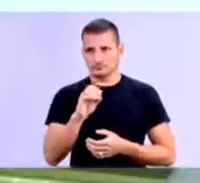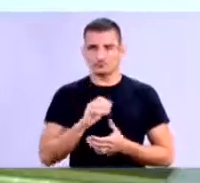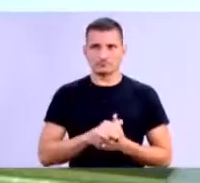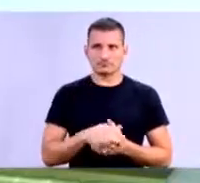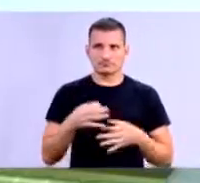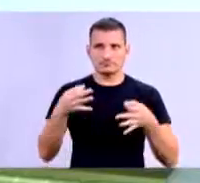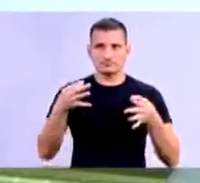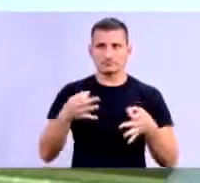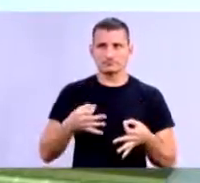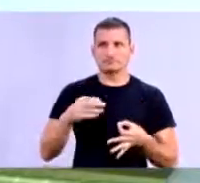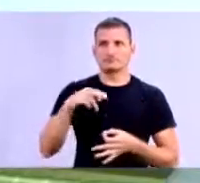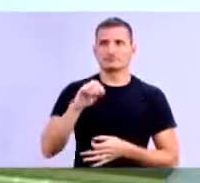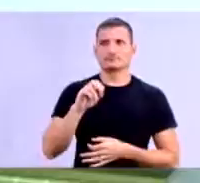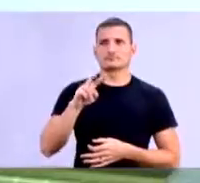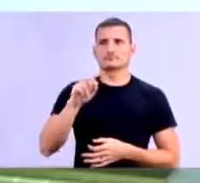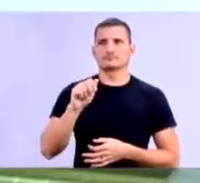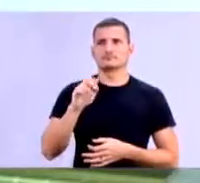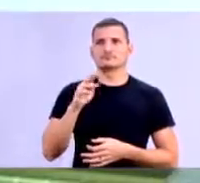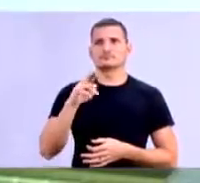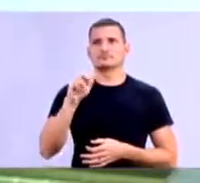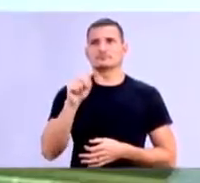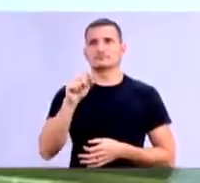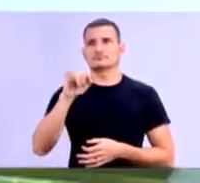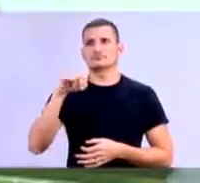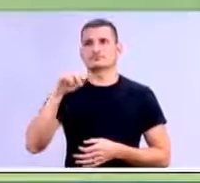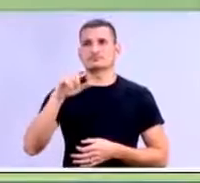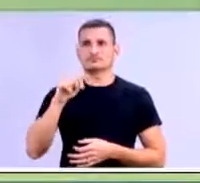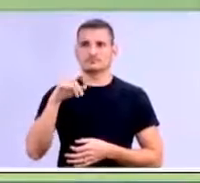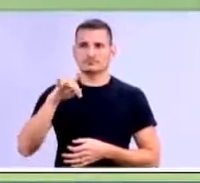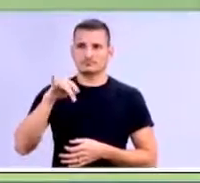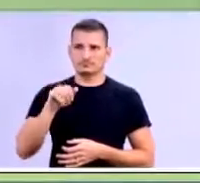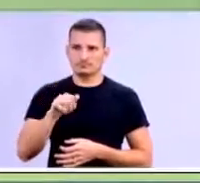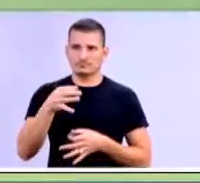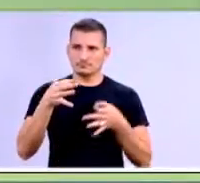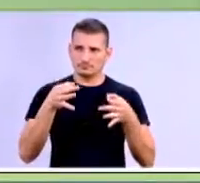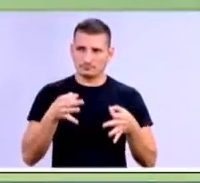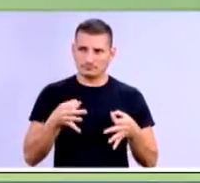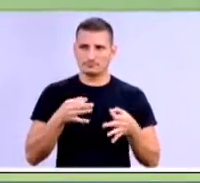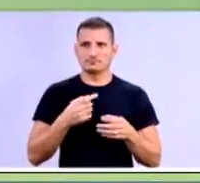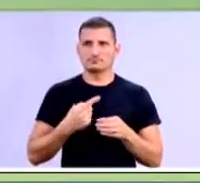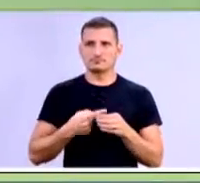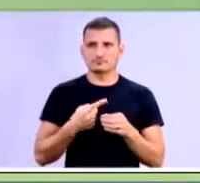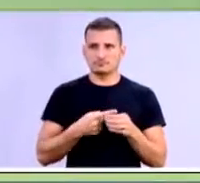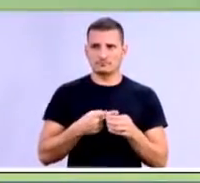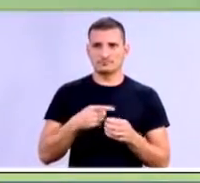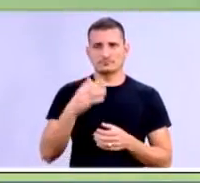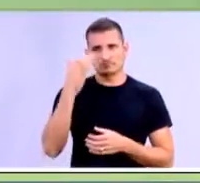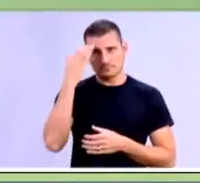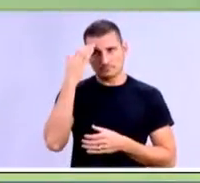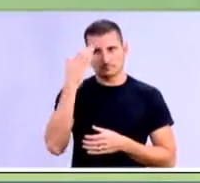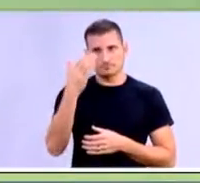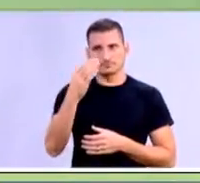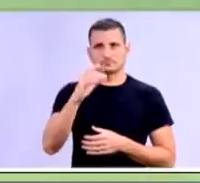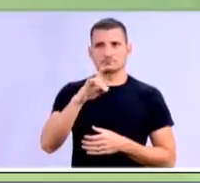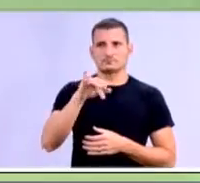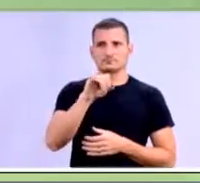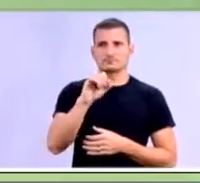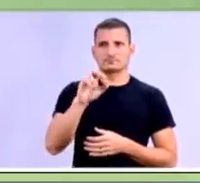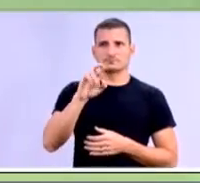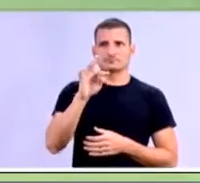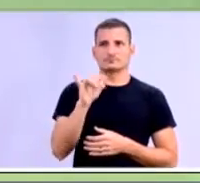Brasilândia, obrigada pela participação de vocês. Que bom, todo mundo participando. Então, o texto dissertativo, você